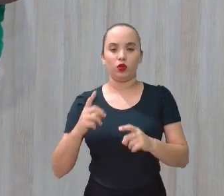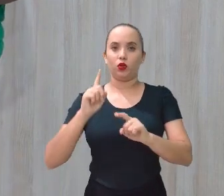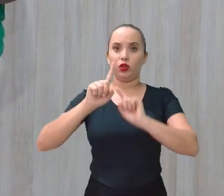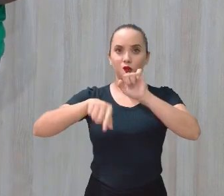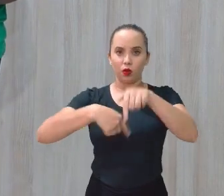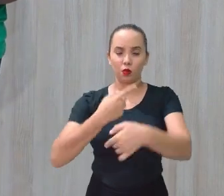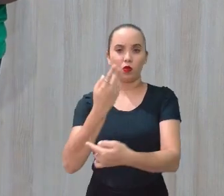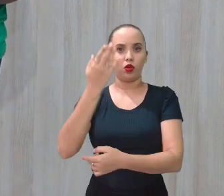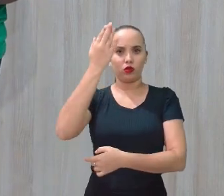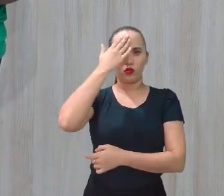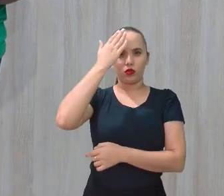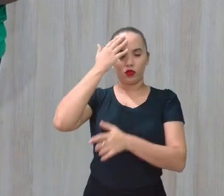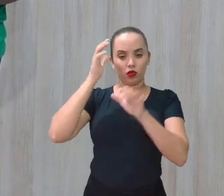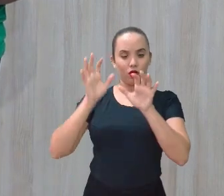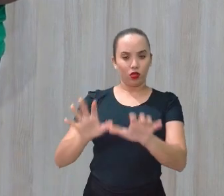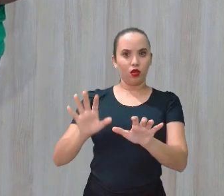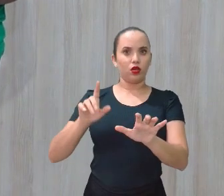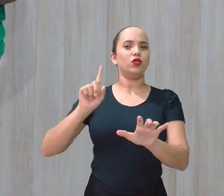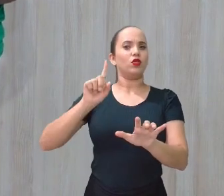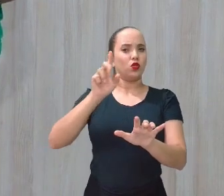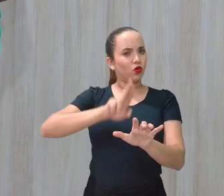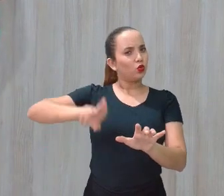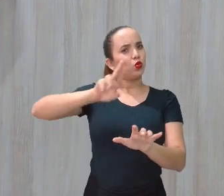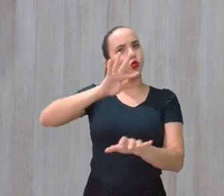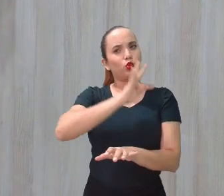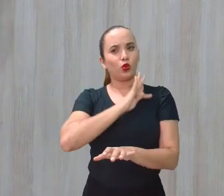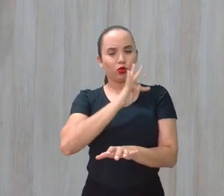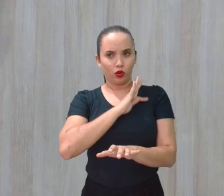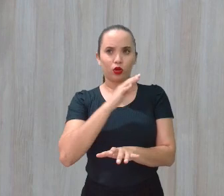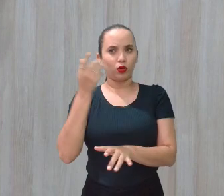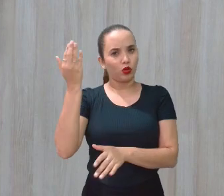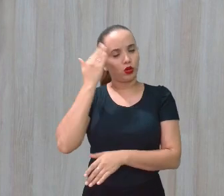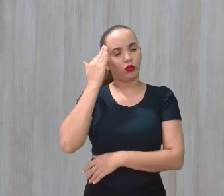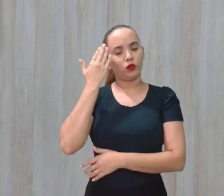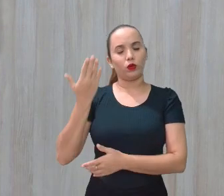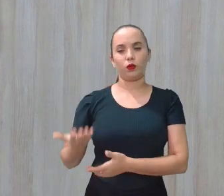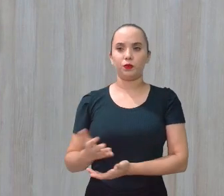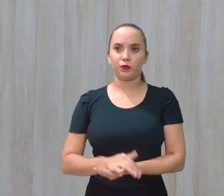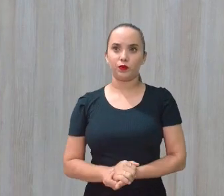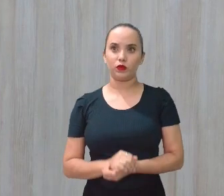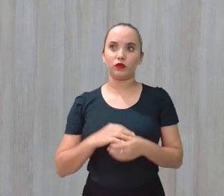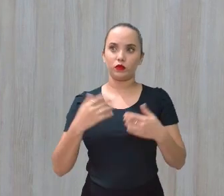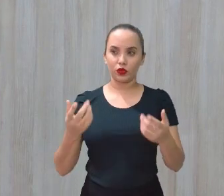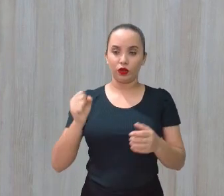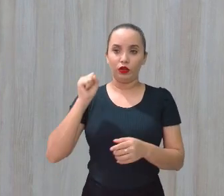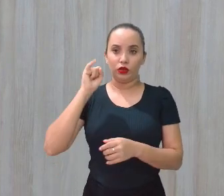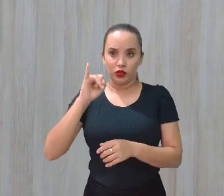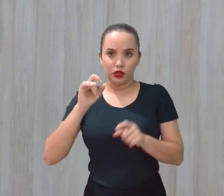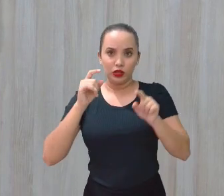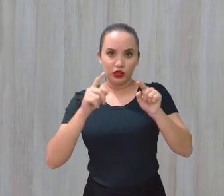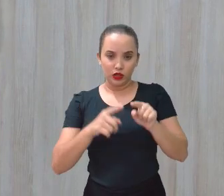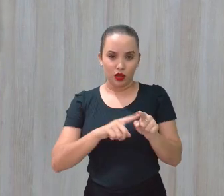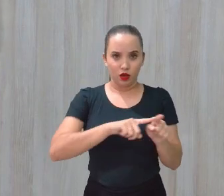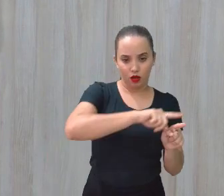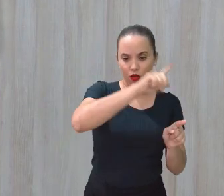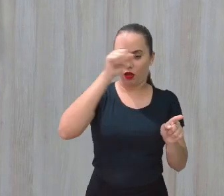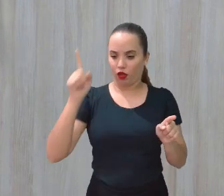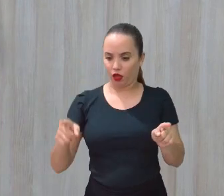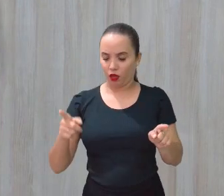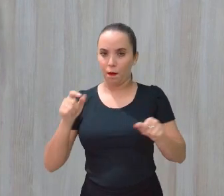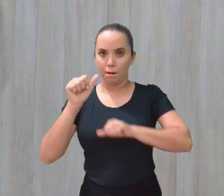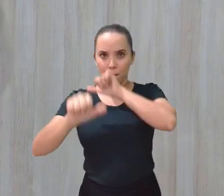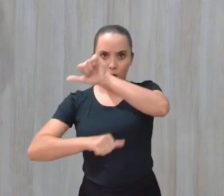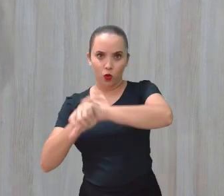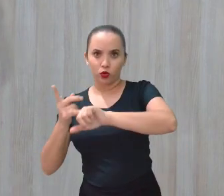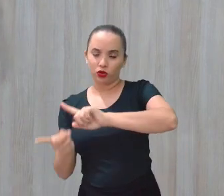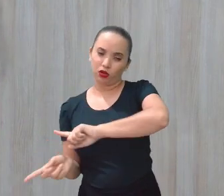torna essa maneira que a gente falou aí. Consequentemente, se passa por um lado, voltando, segue o mesmo princípio.